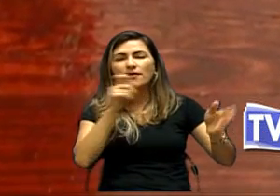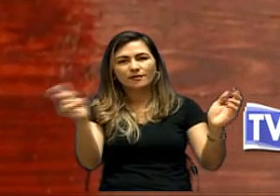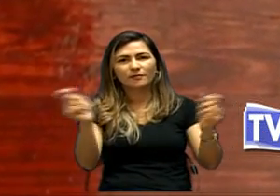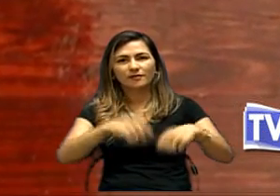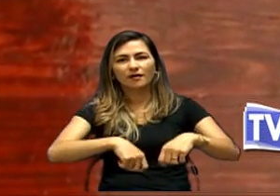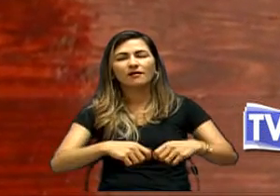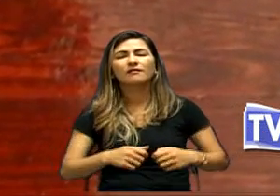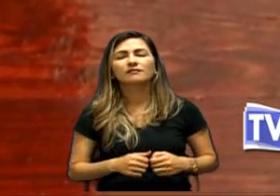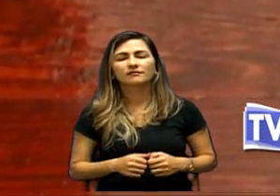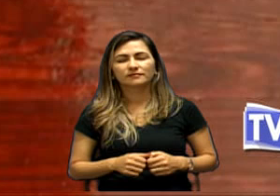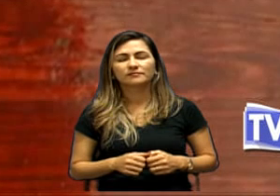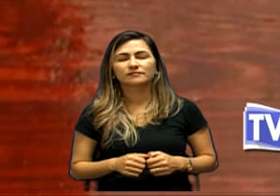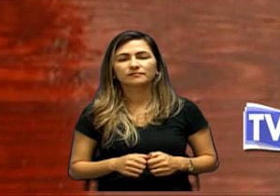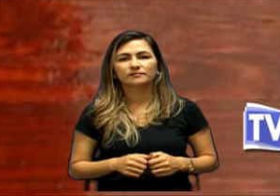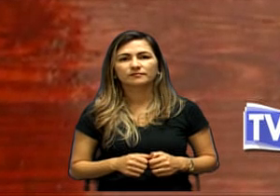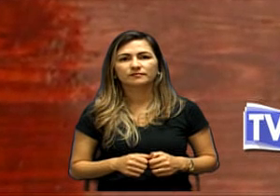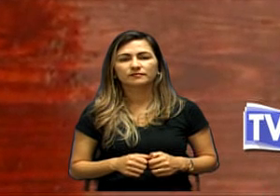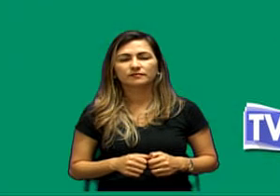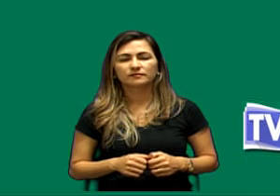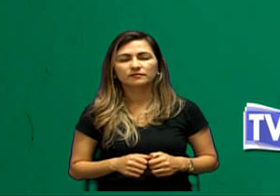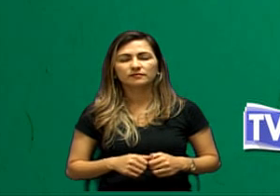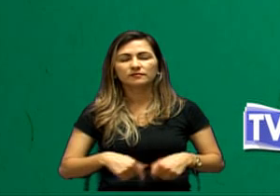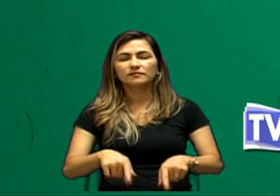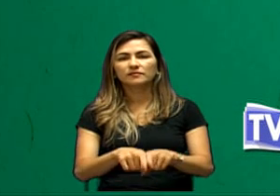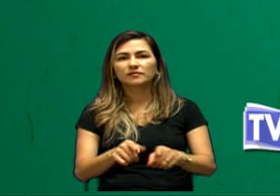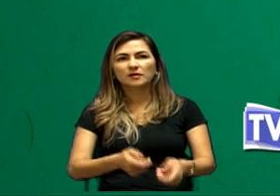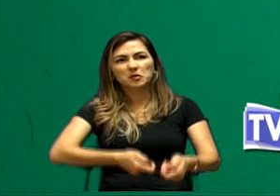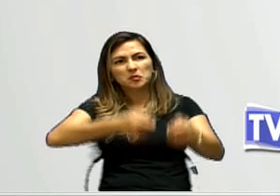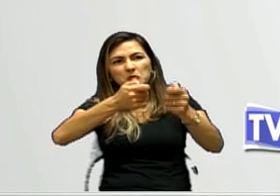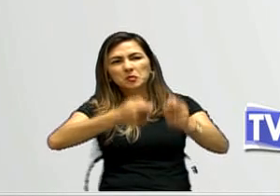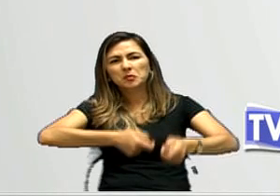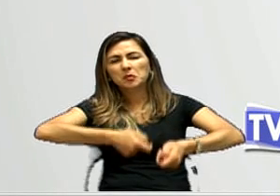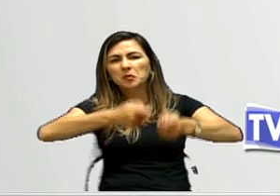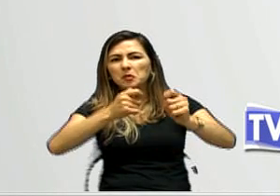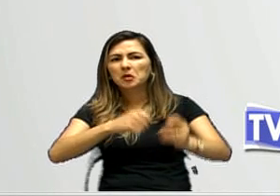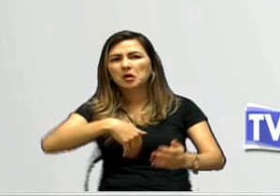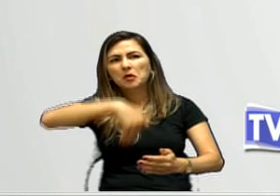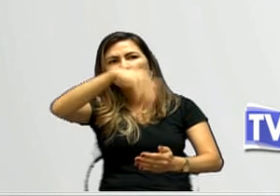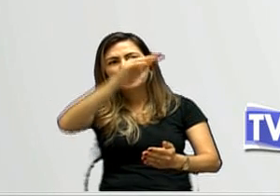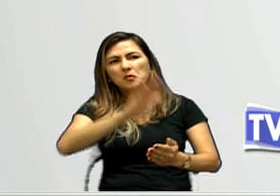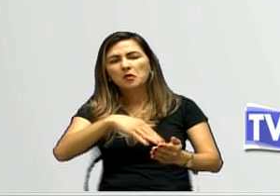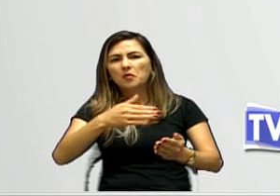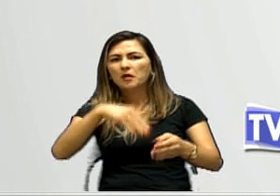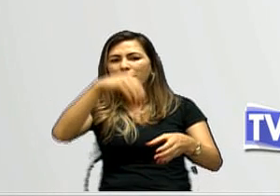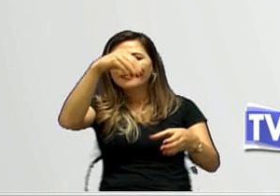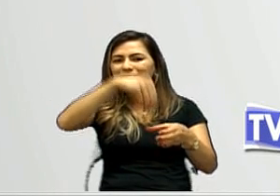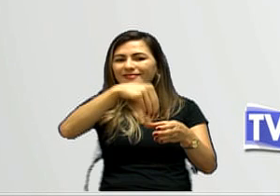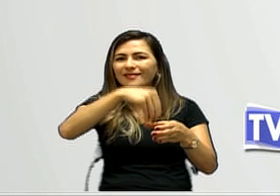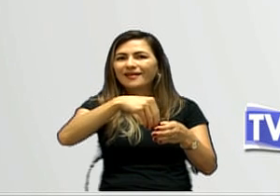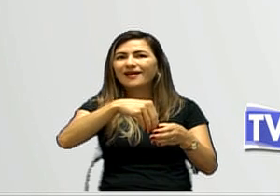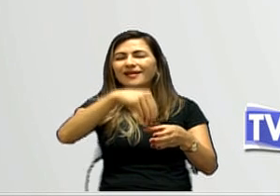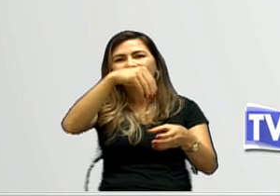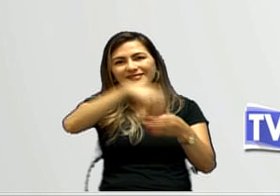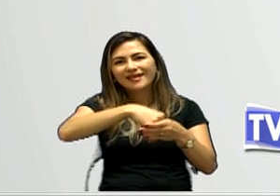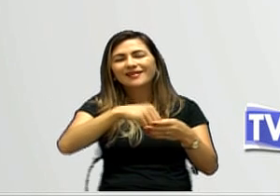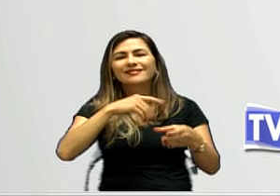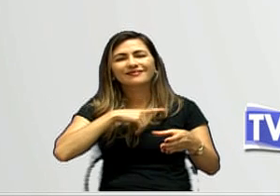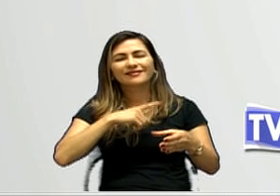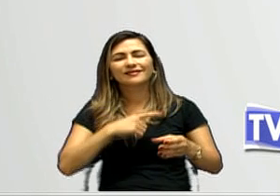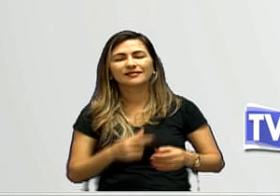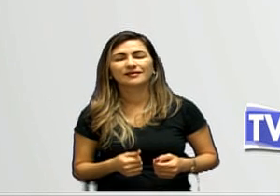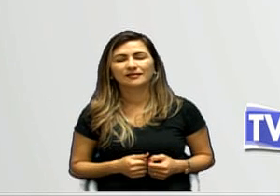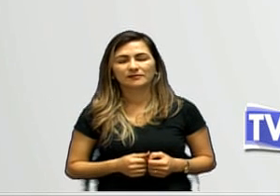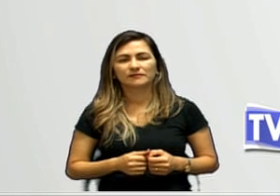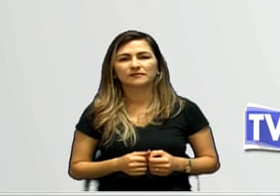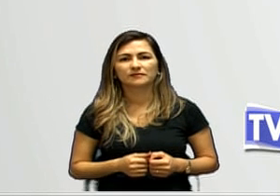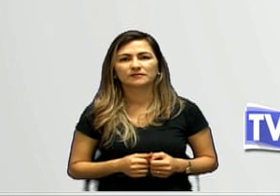sinuca, revestimentos, adesivos, tintas e vernizes. Outros tipos. Existem plásticos oxibiodegradáveis com muitas